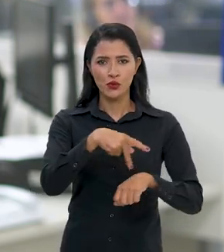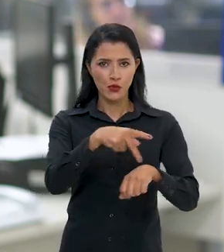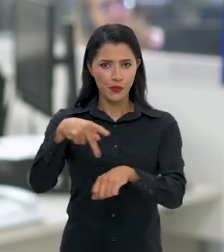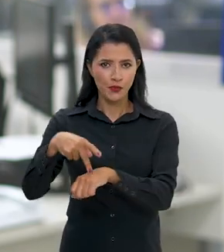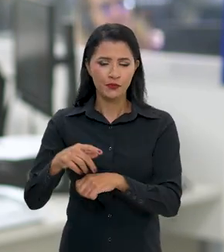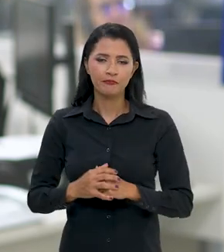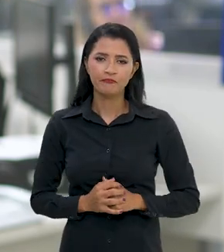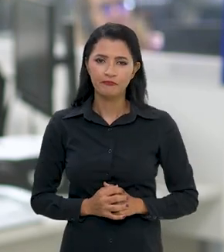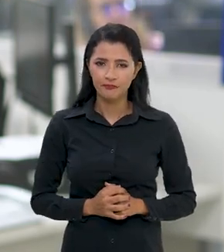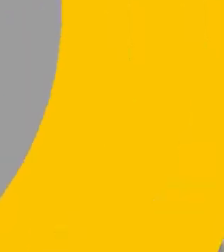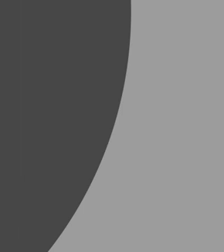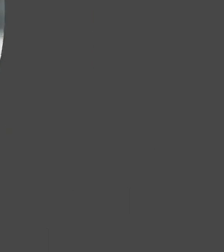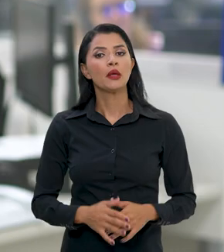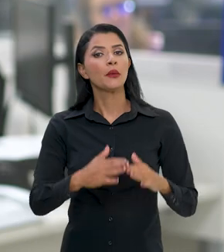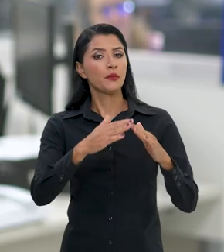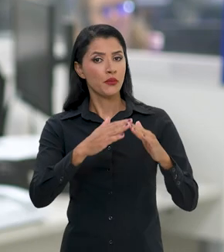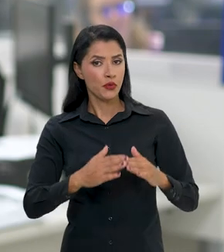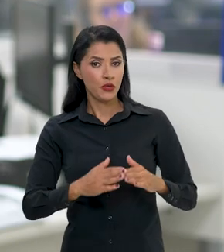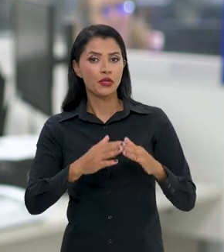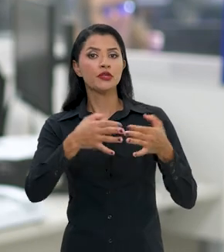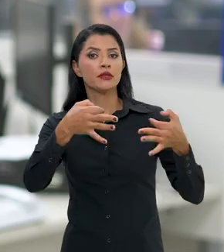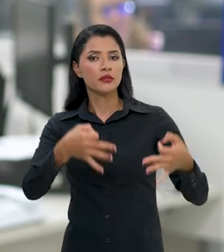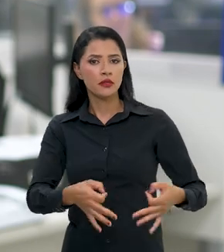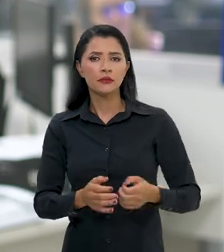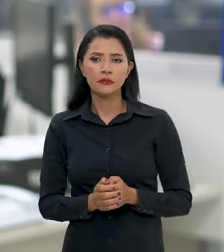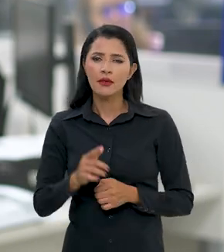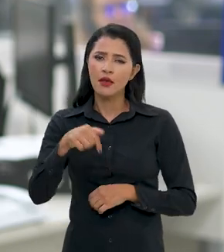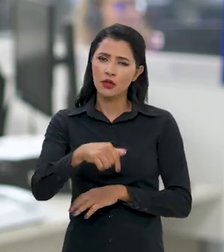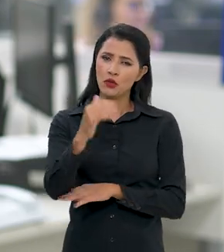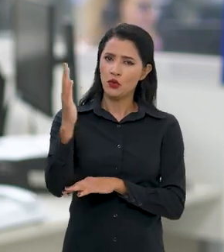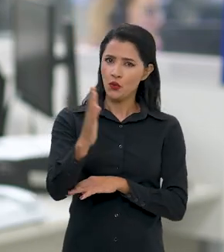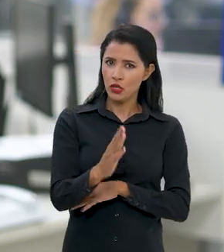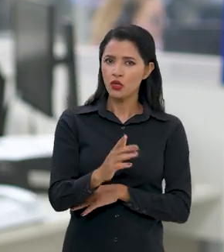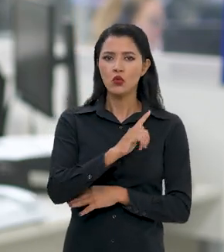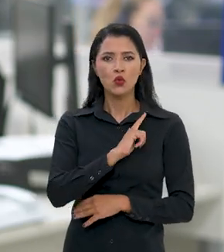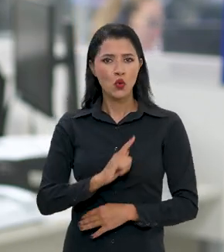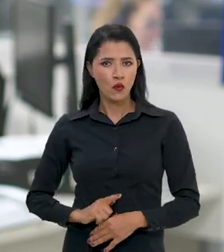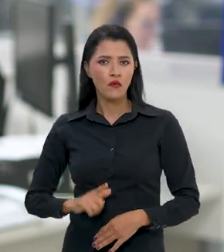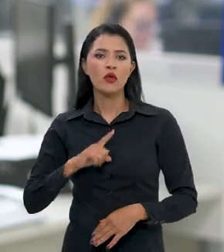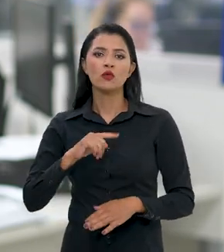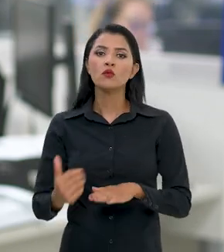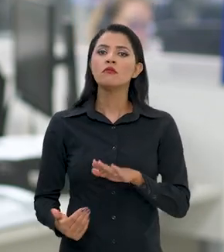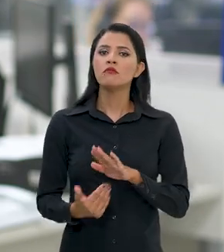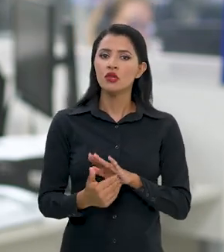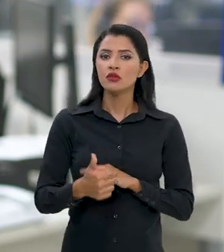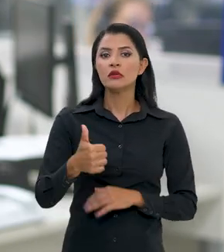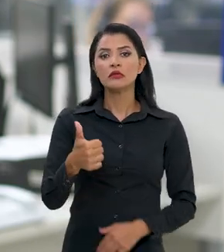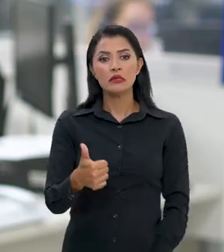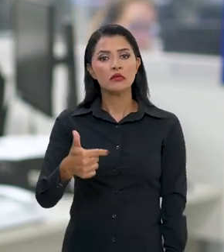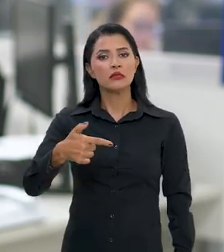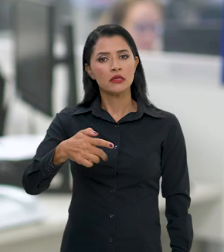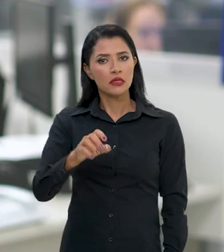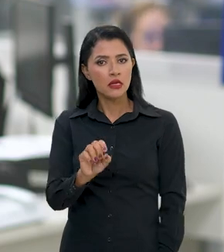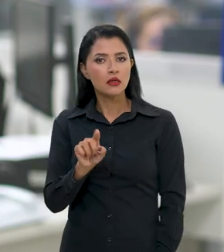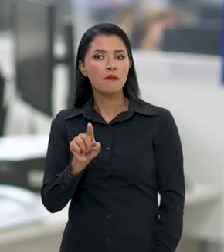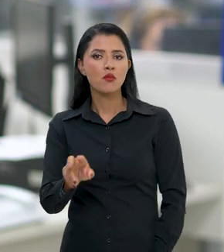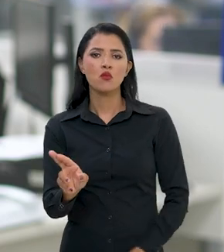entre os dois países. Moradia digna. Enquanto isso, aqui no Brasil, o governo estabeleceu limite de